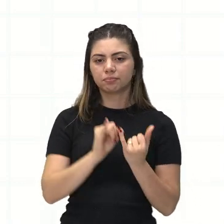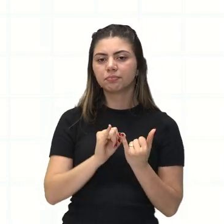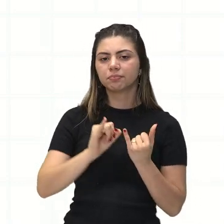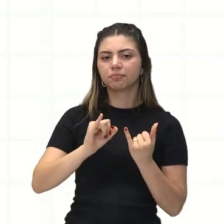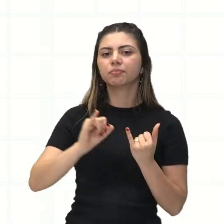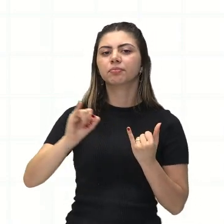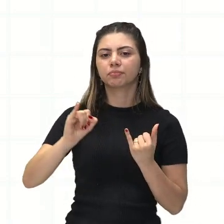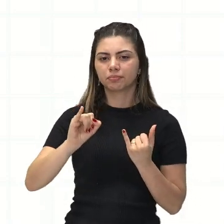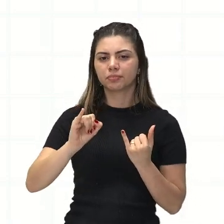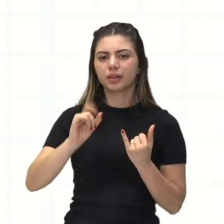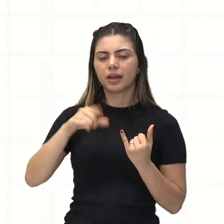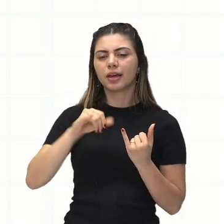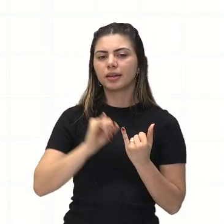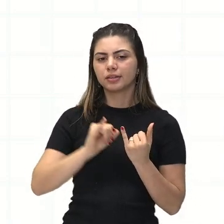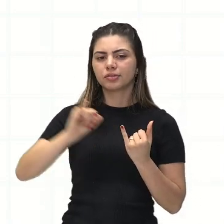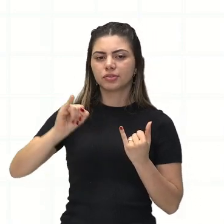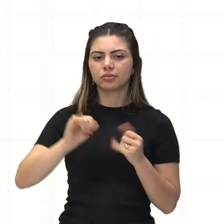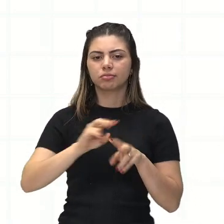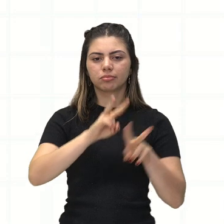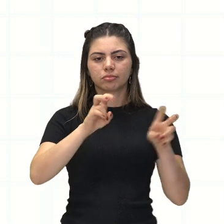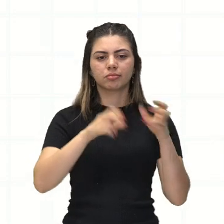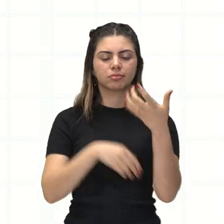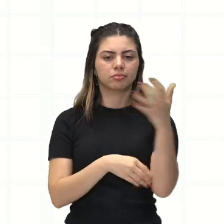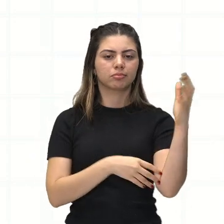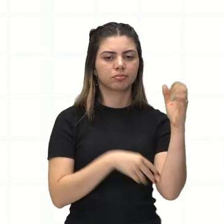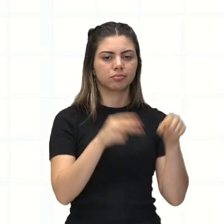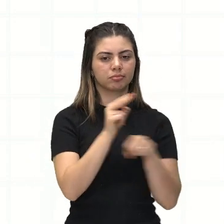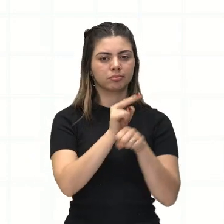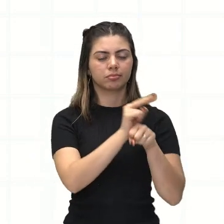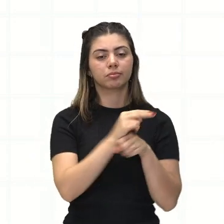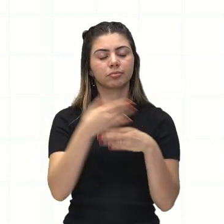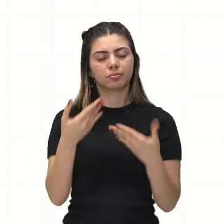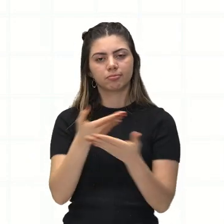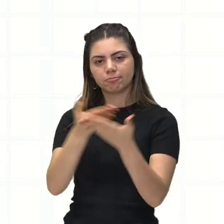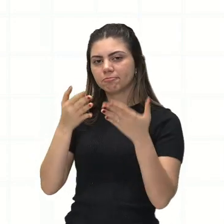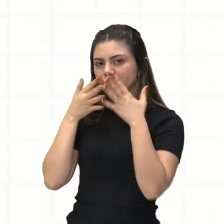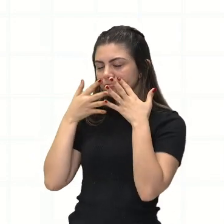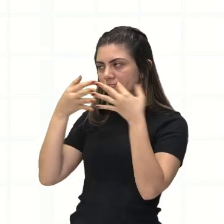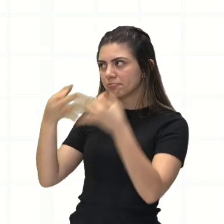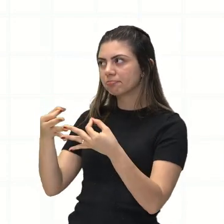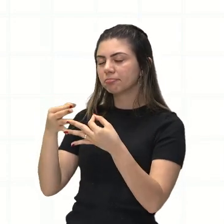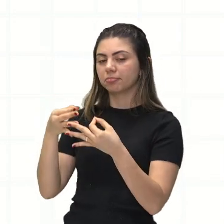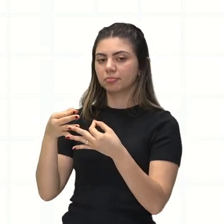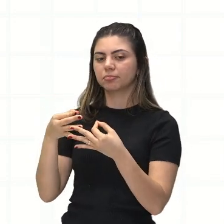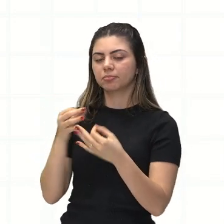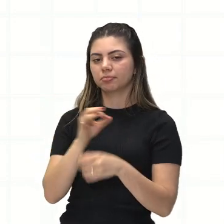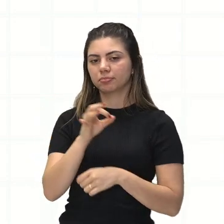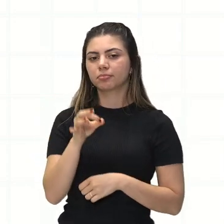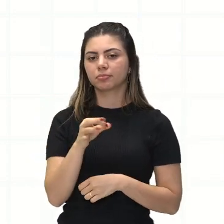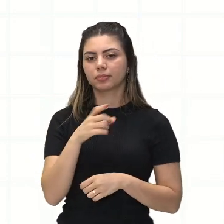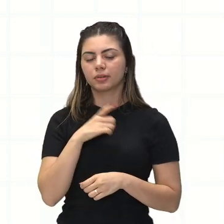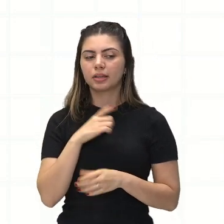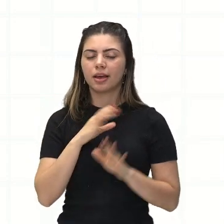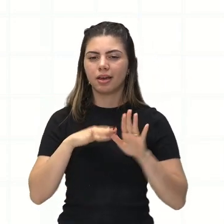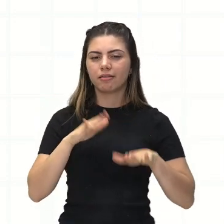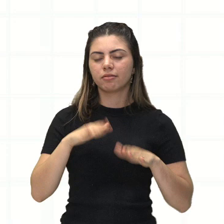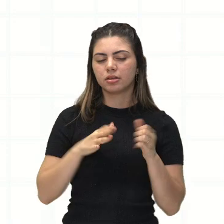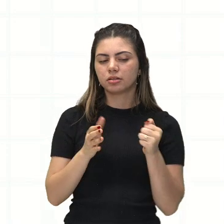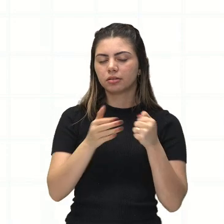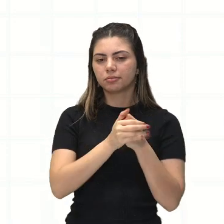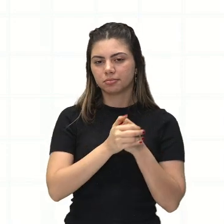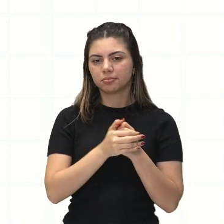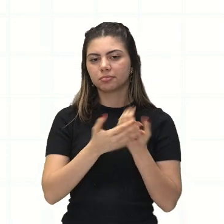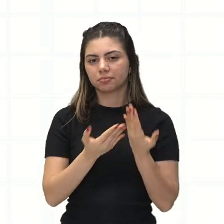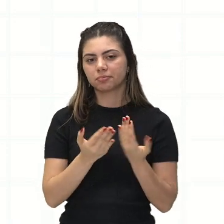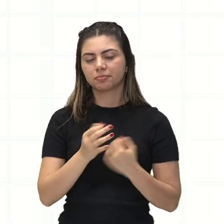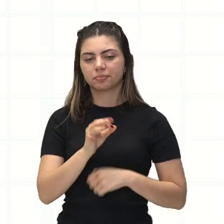sobre preservação ambiental, tá bom? Então, muito atentos para quando essa preposição também vier escondida. O de também